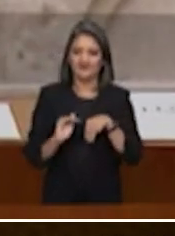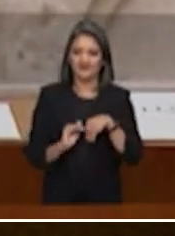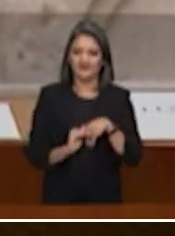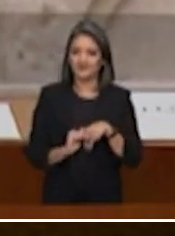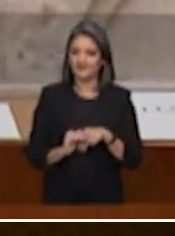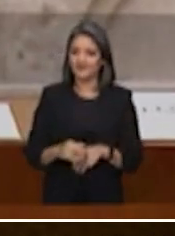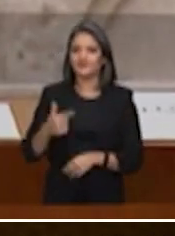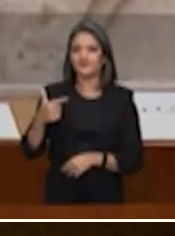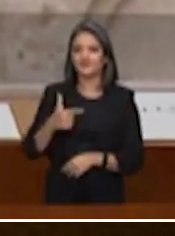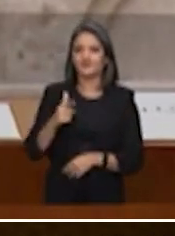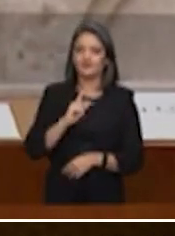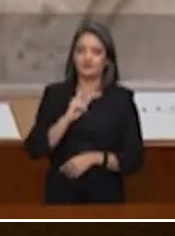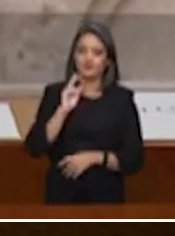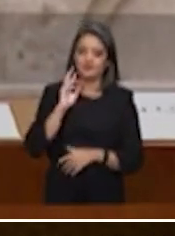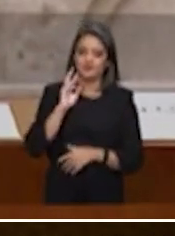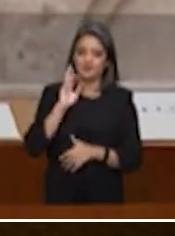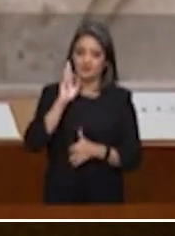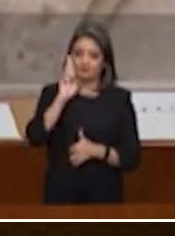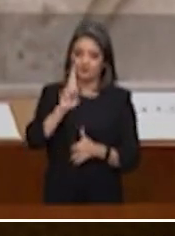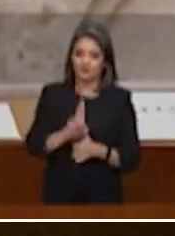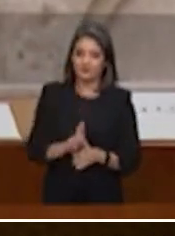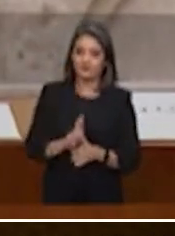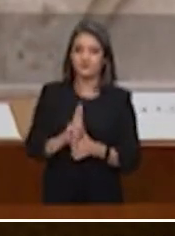há para mim fere outros princípios muito mais importantes